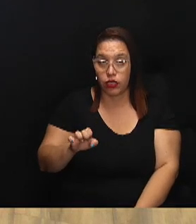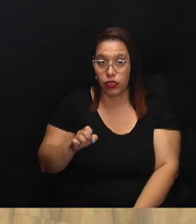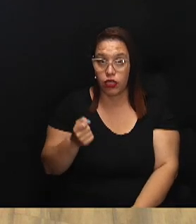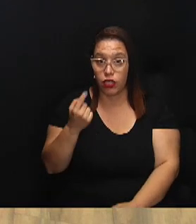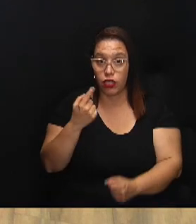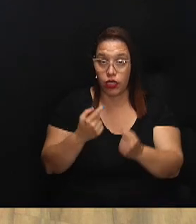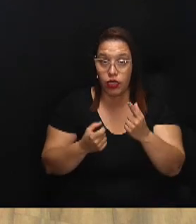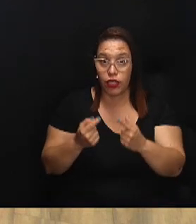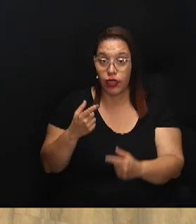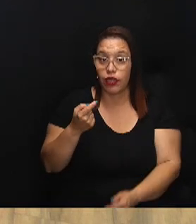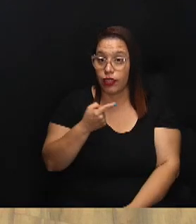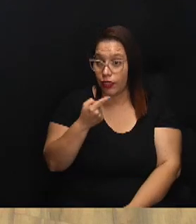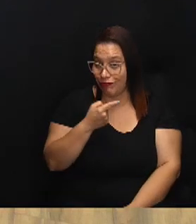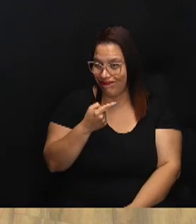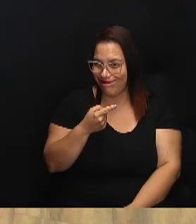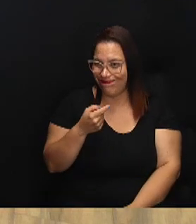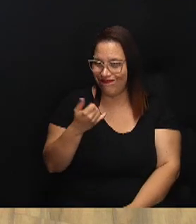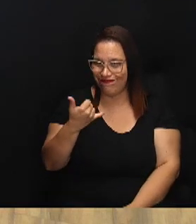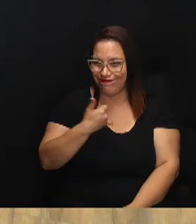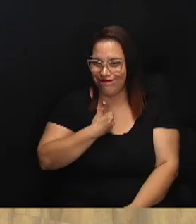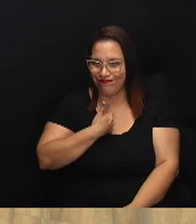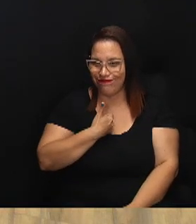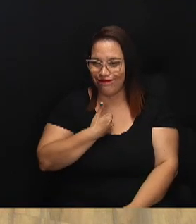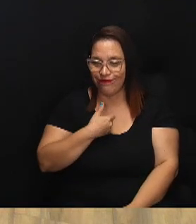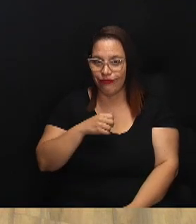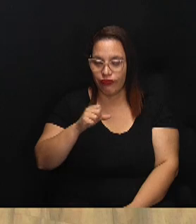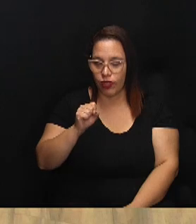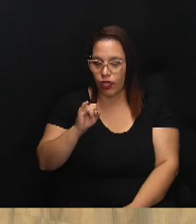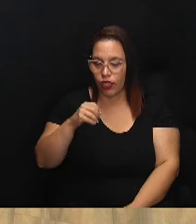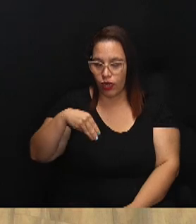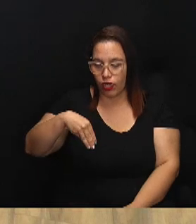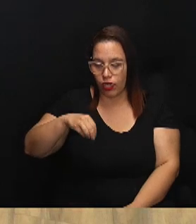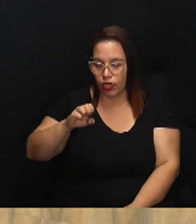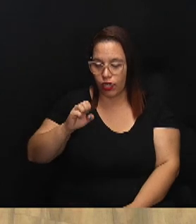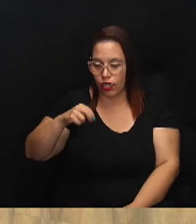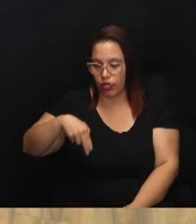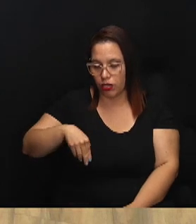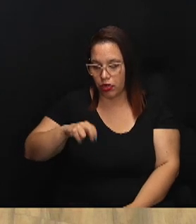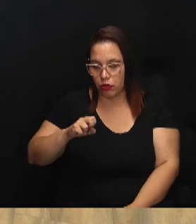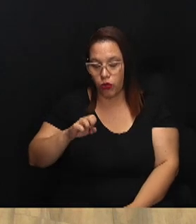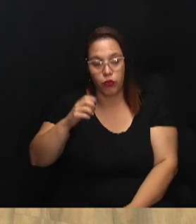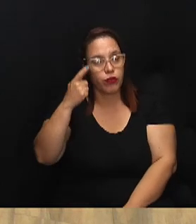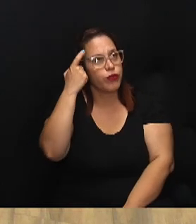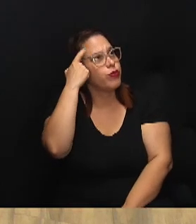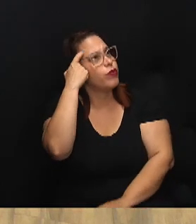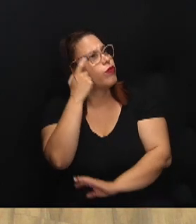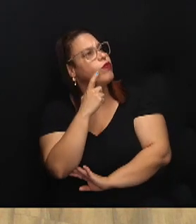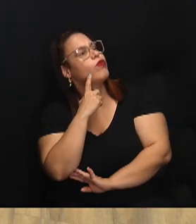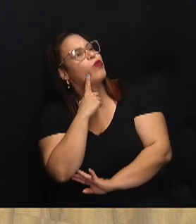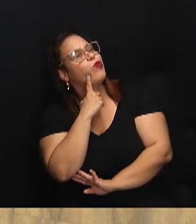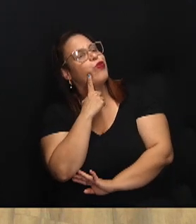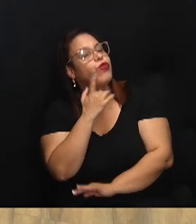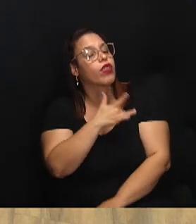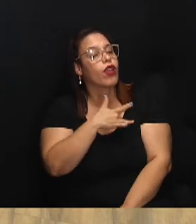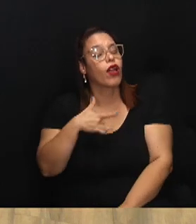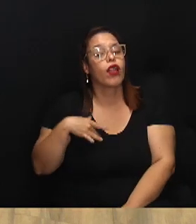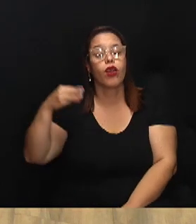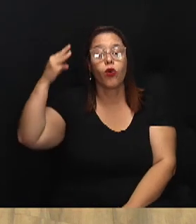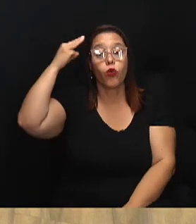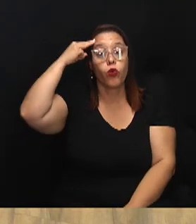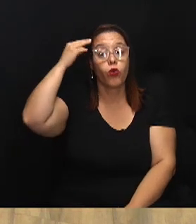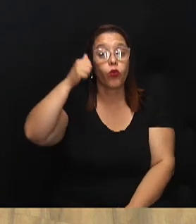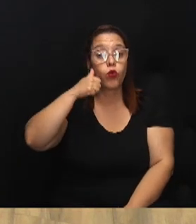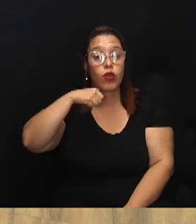questões... aqui, já me avisaram. Simone, quando a gente pensa nessa questão também da saúde mental dessa